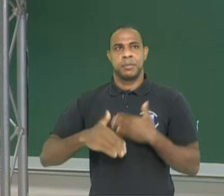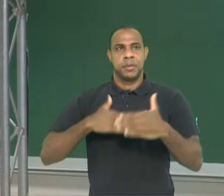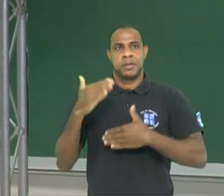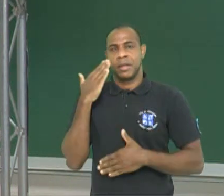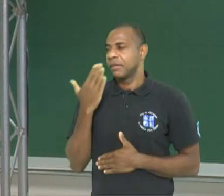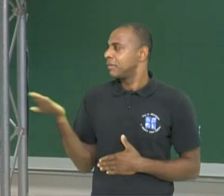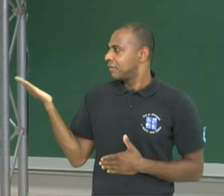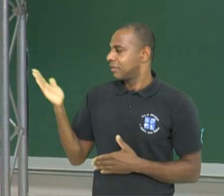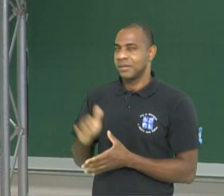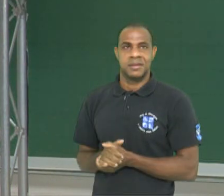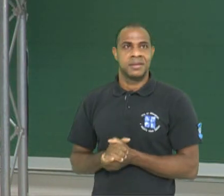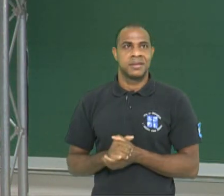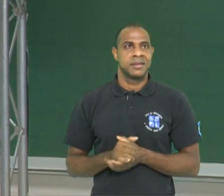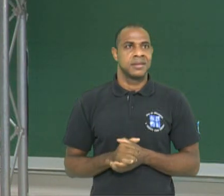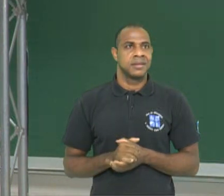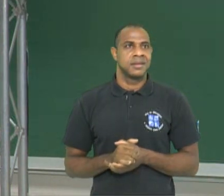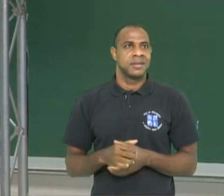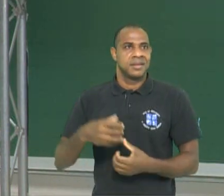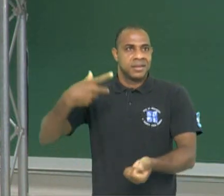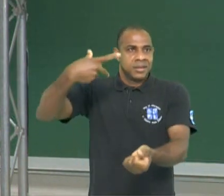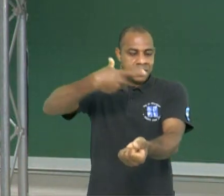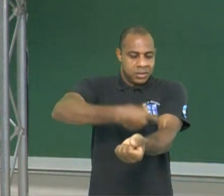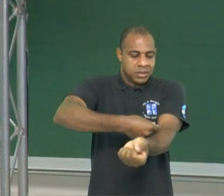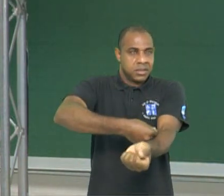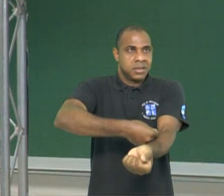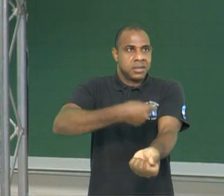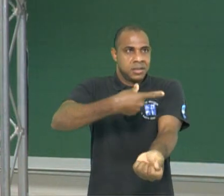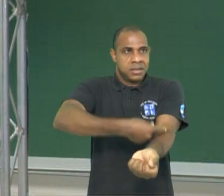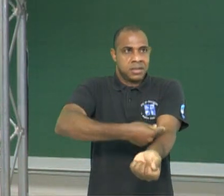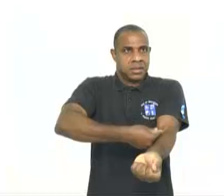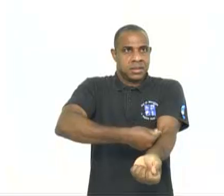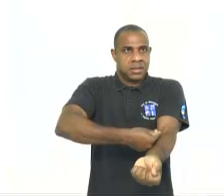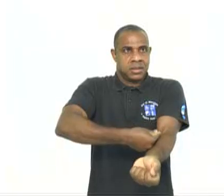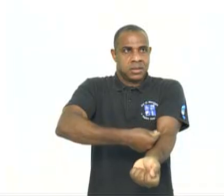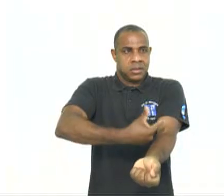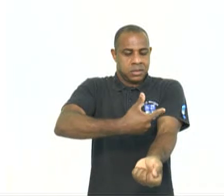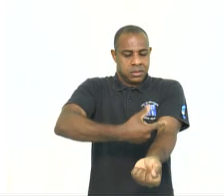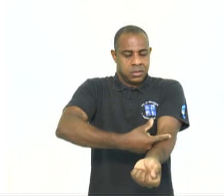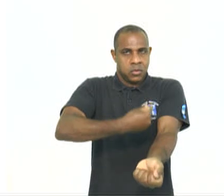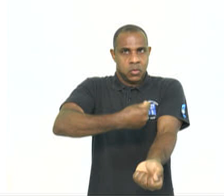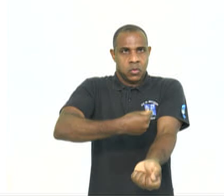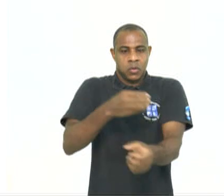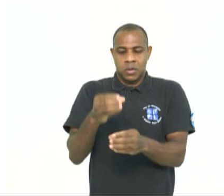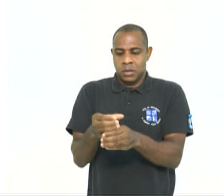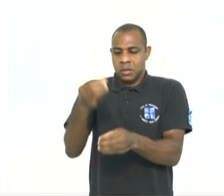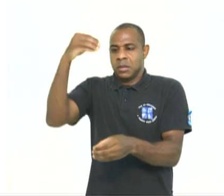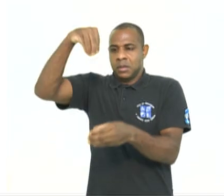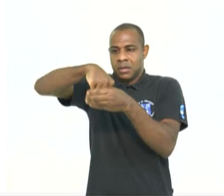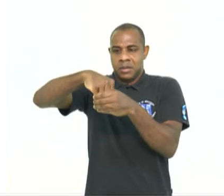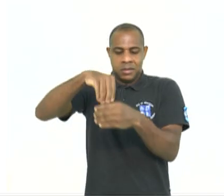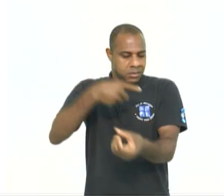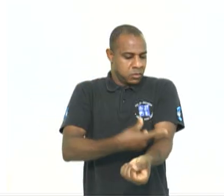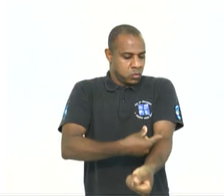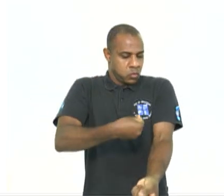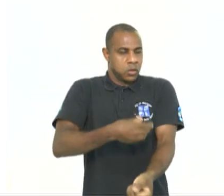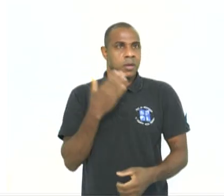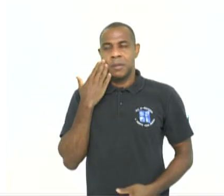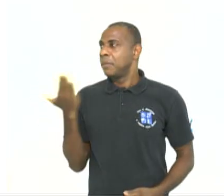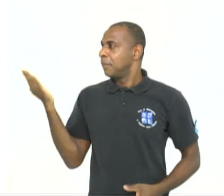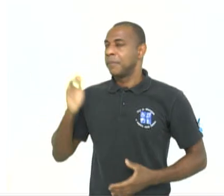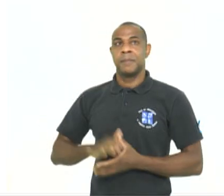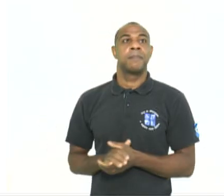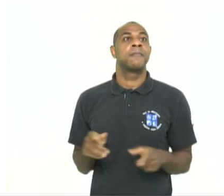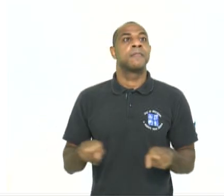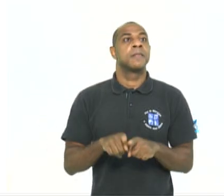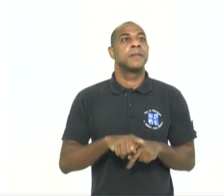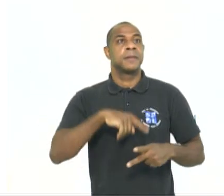aparece a imagem, né, a agulha chegando assim e coletando o material da medula óssea do doador. Muito bem. E temos